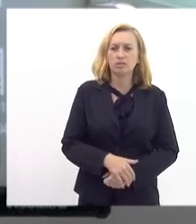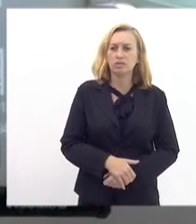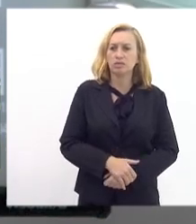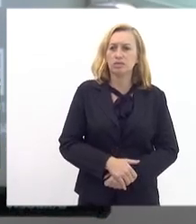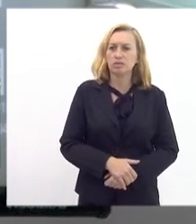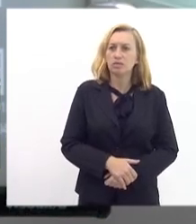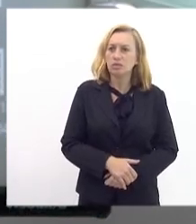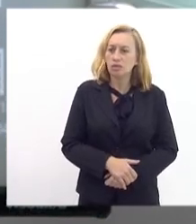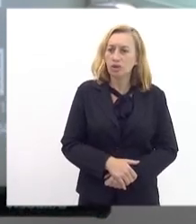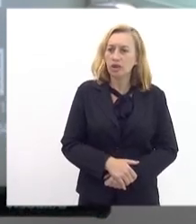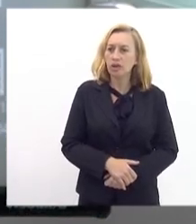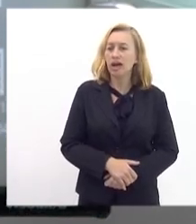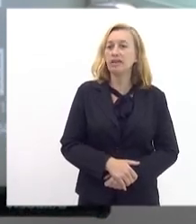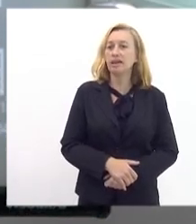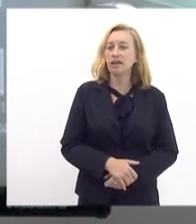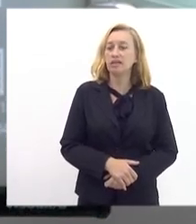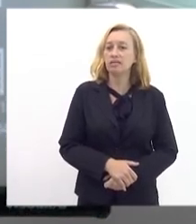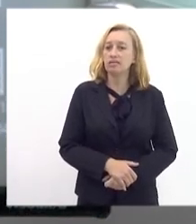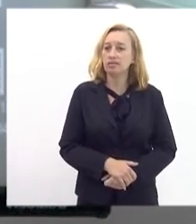favor tá